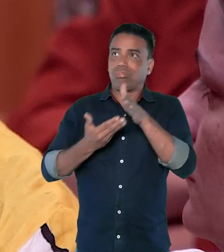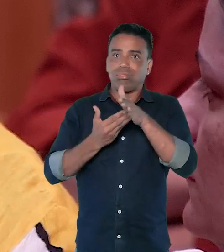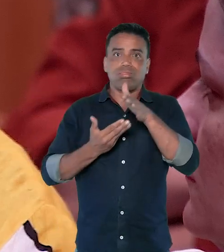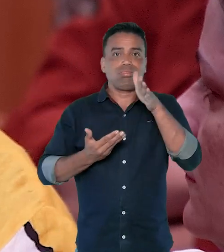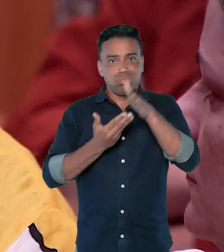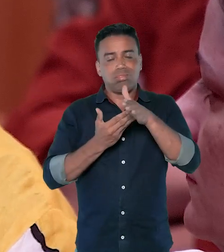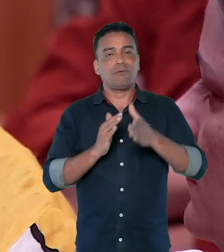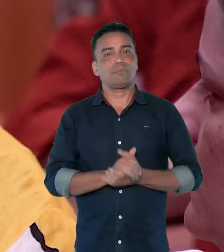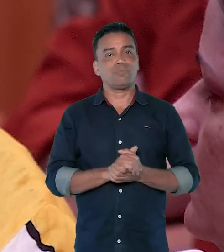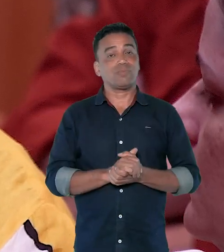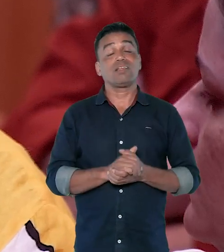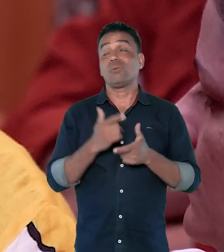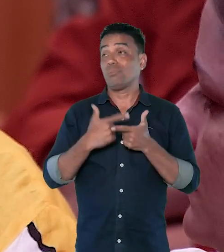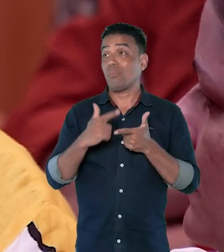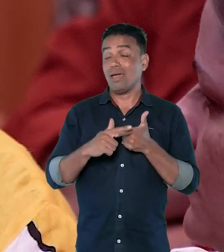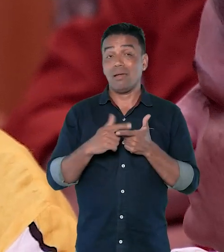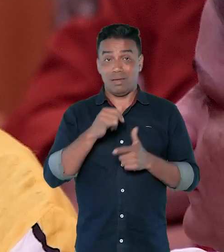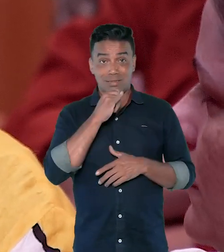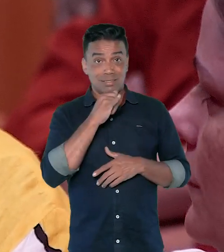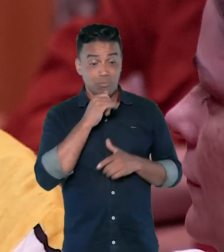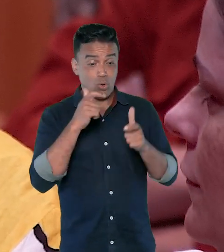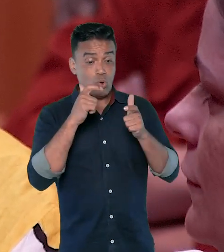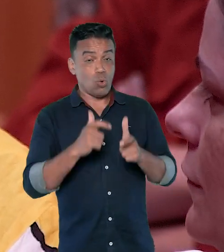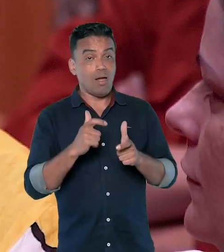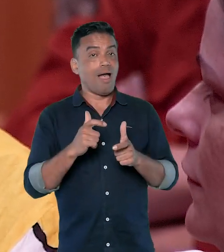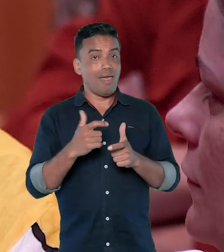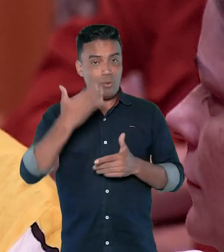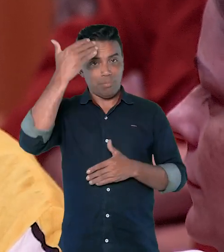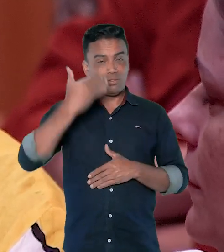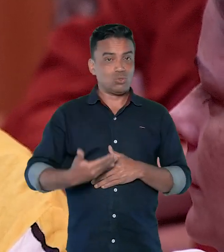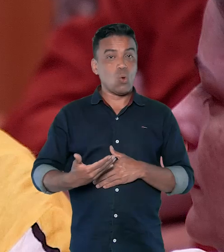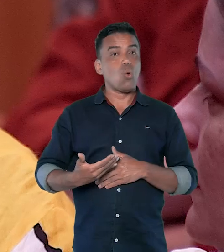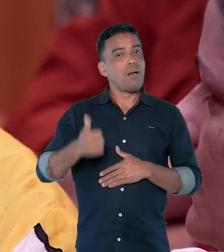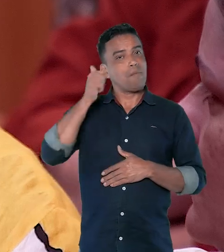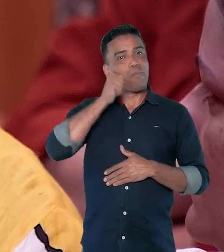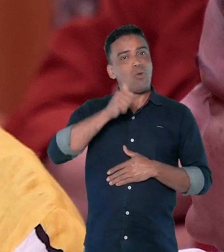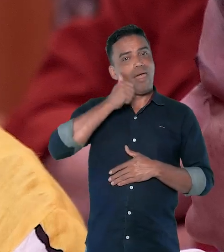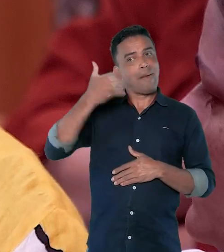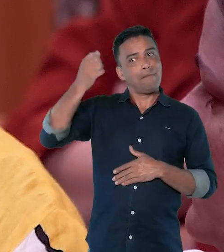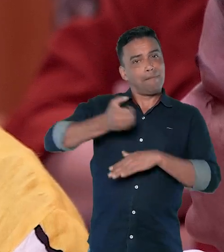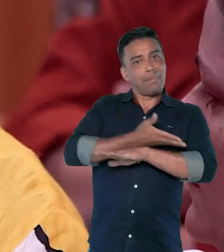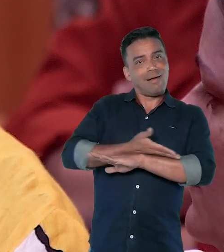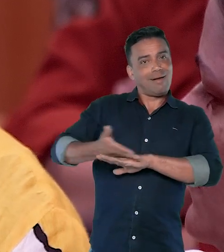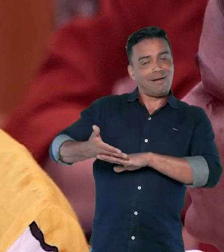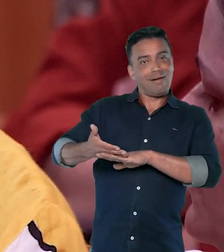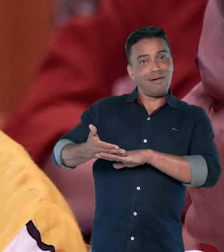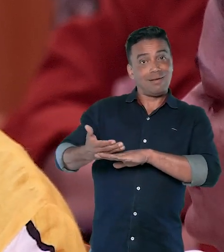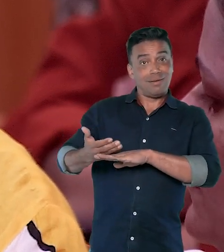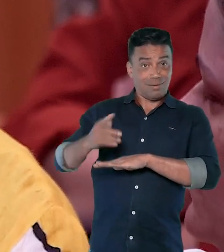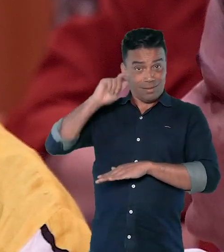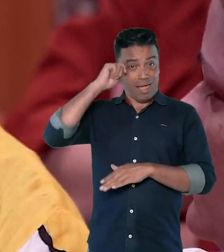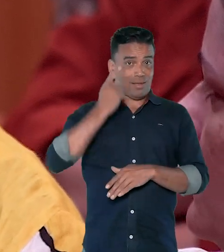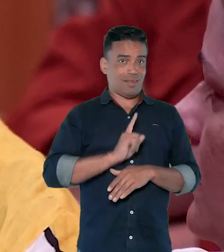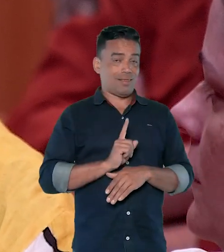aí eu ainda tenho um problema, que eu não tenho o lugar de fala, por ser uma mulher branca. Aí as escolas